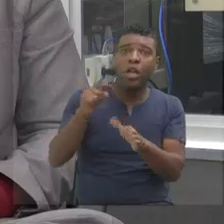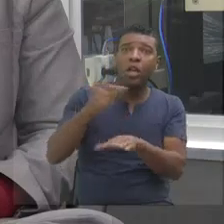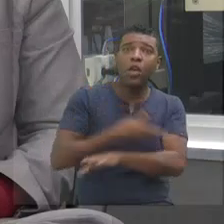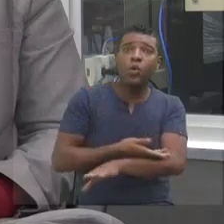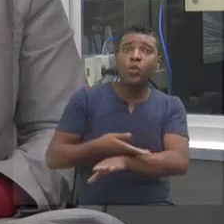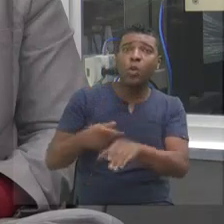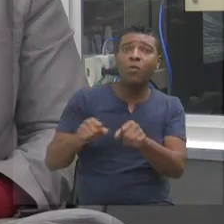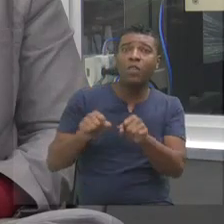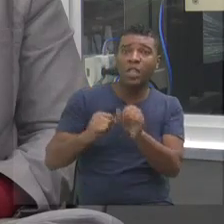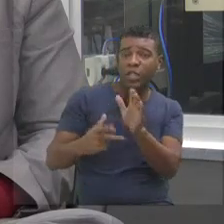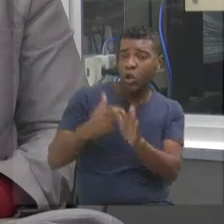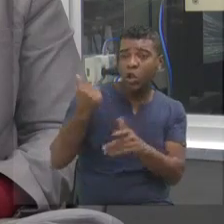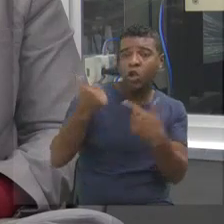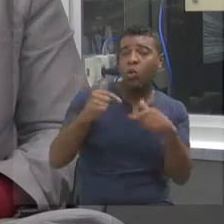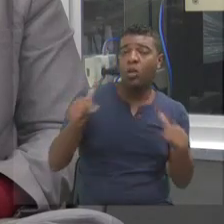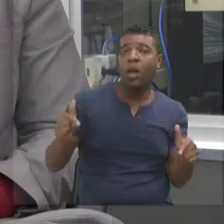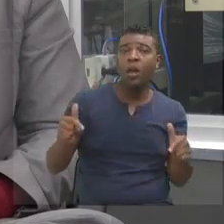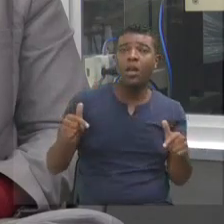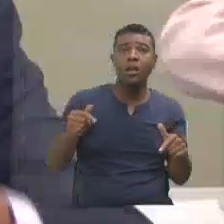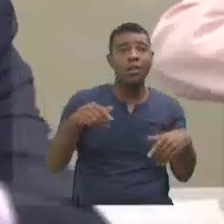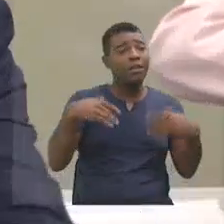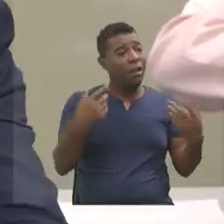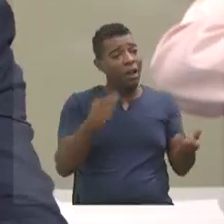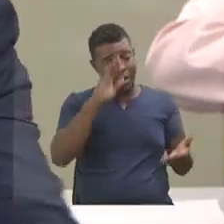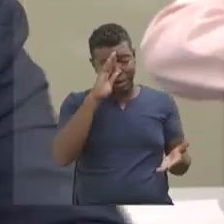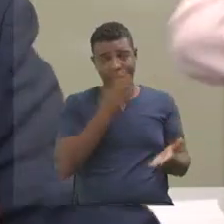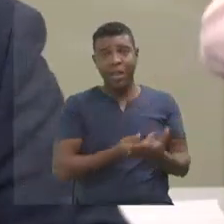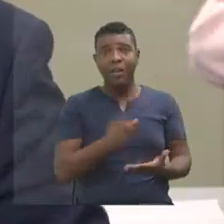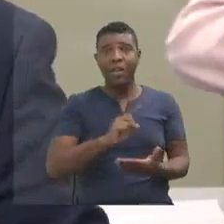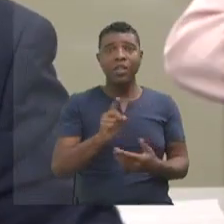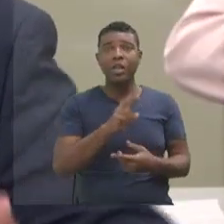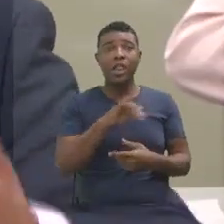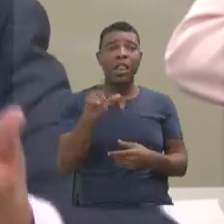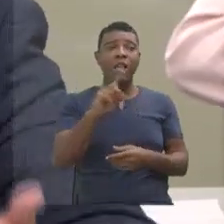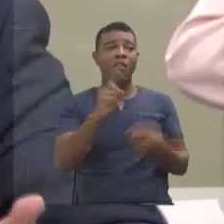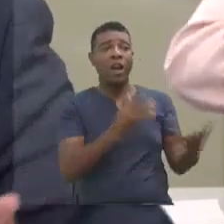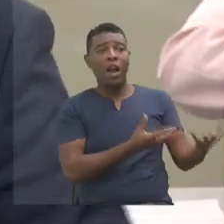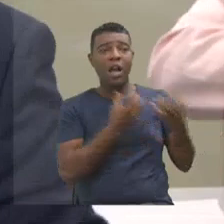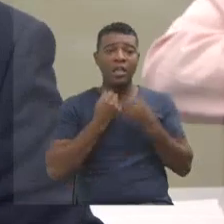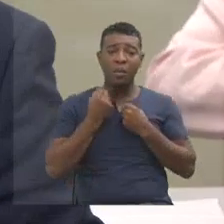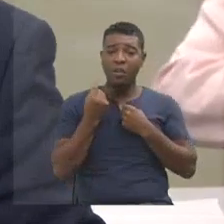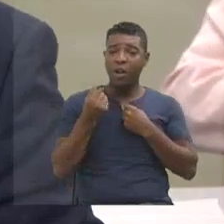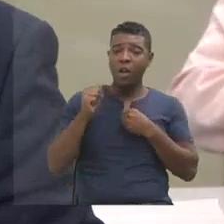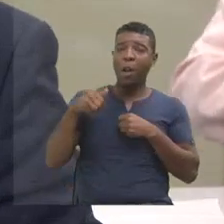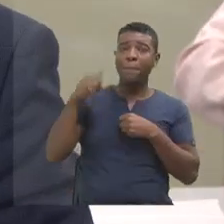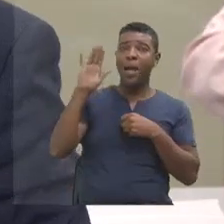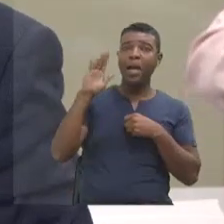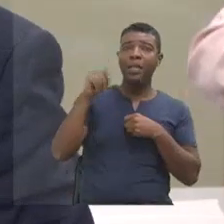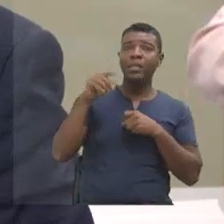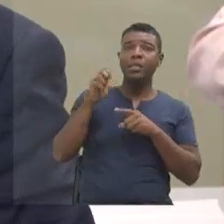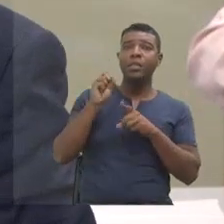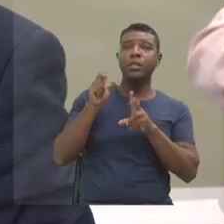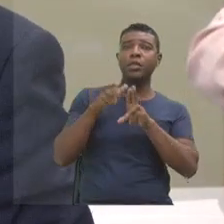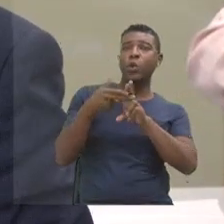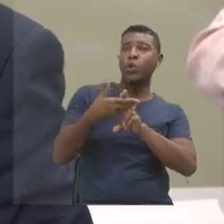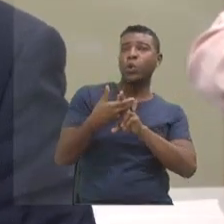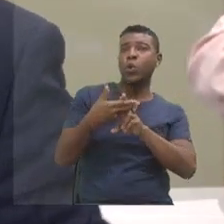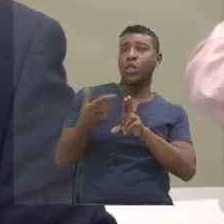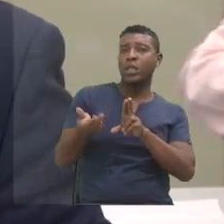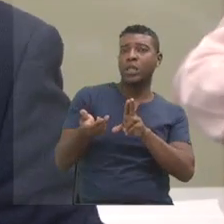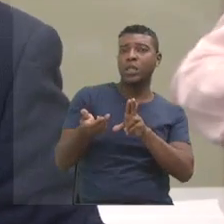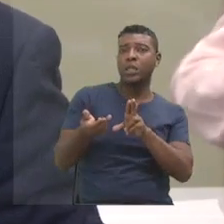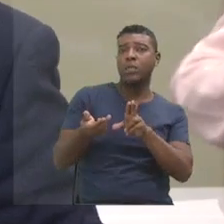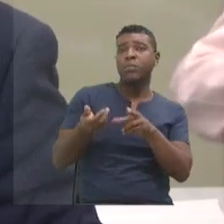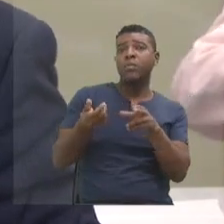pelo SUS então eles não acreditam que nem vai receber essa cirurgia esse valor a mais do SUS então eu vejo porque